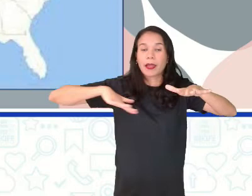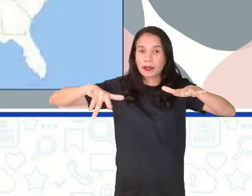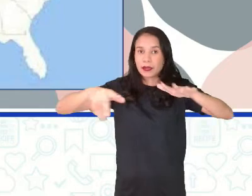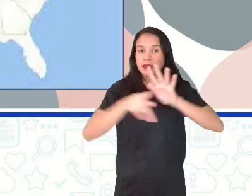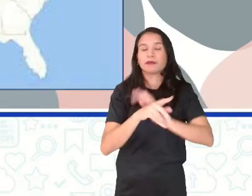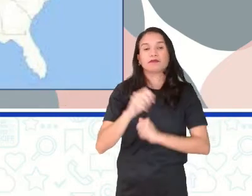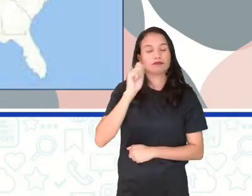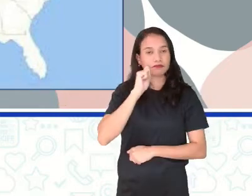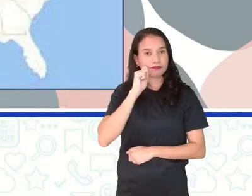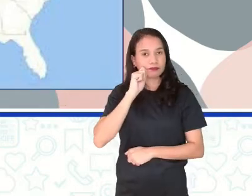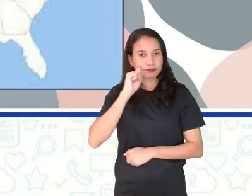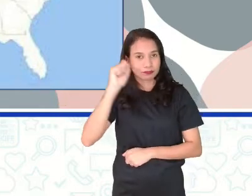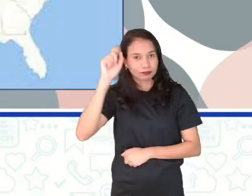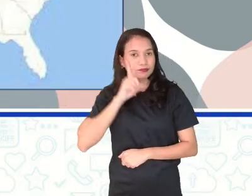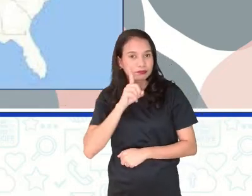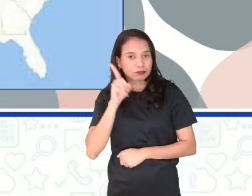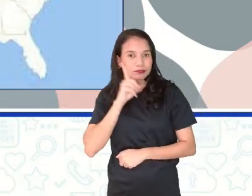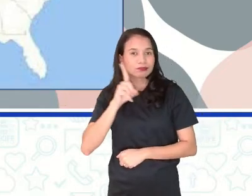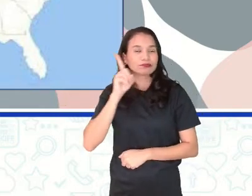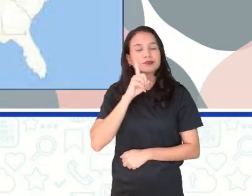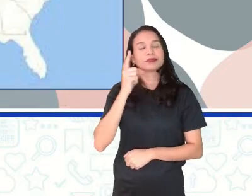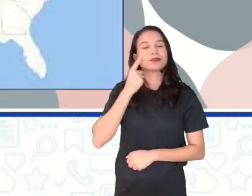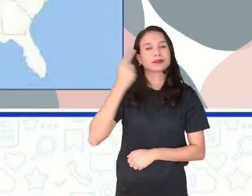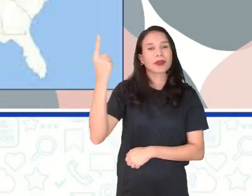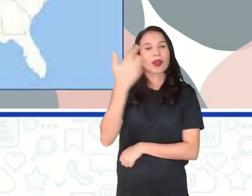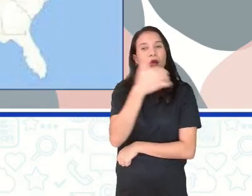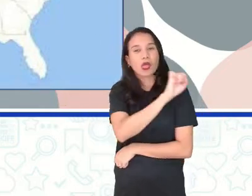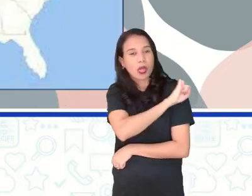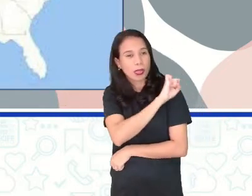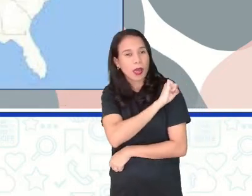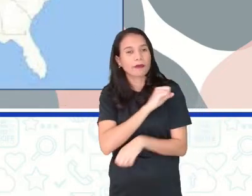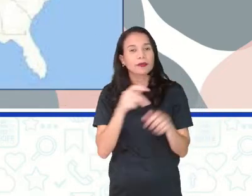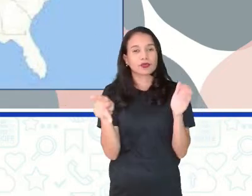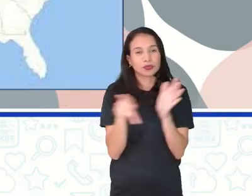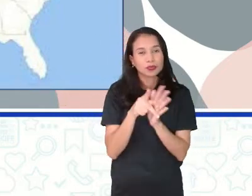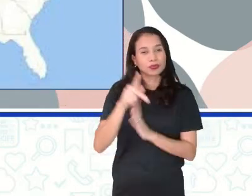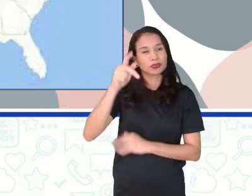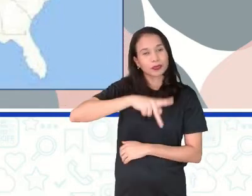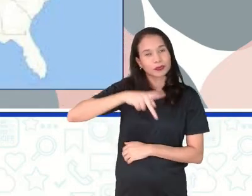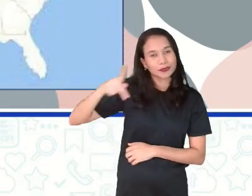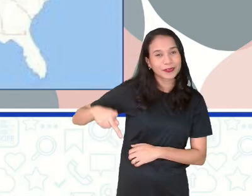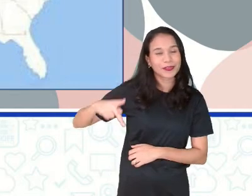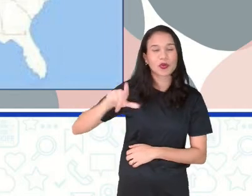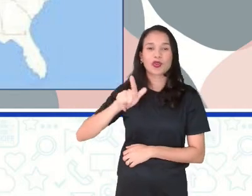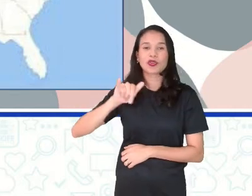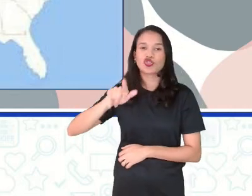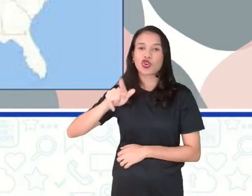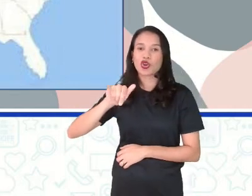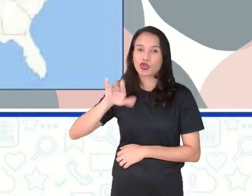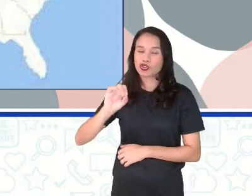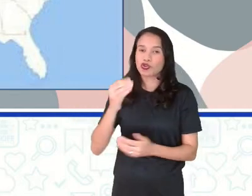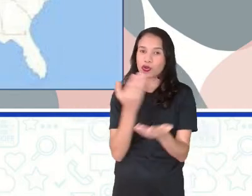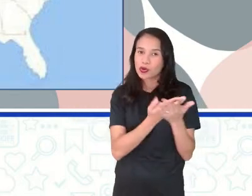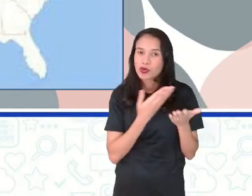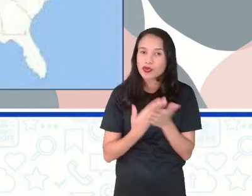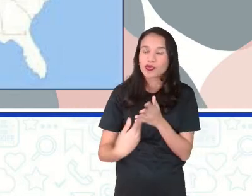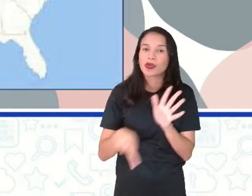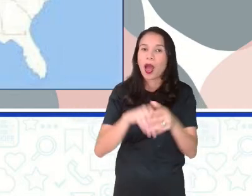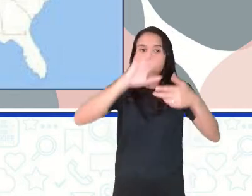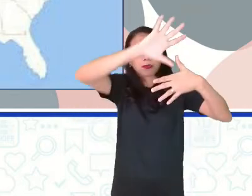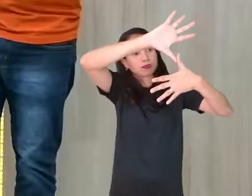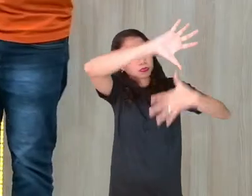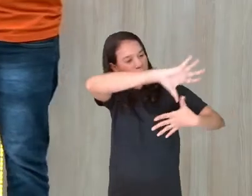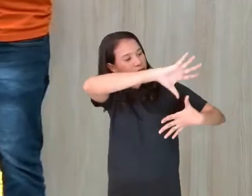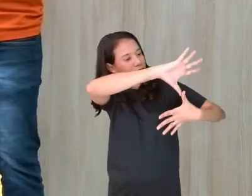tá, pessoal? Então, lá no 8º ano, com o professor Jorge, vocês vão estudar os Estados Unidos, vão estudar a América,